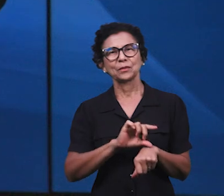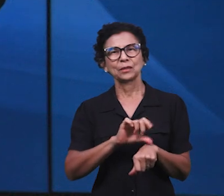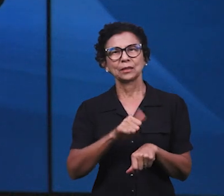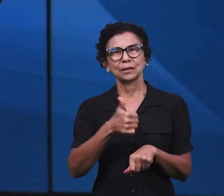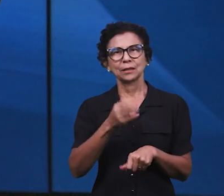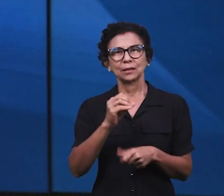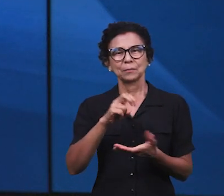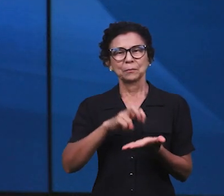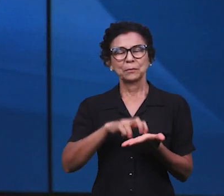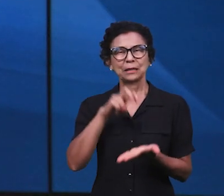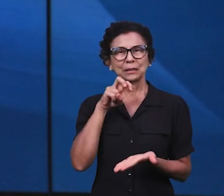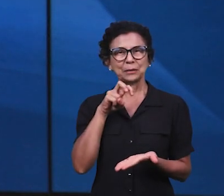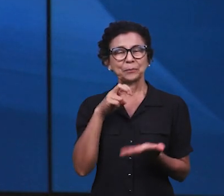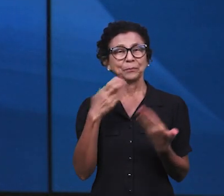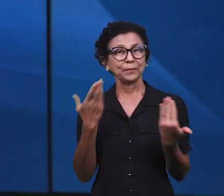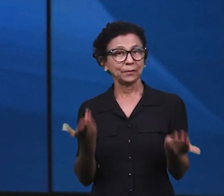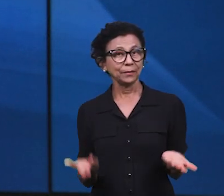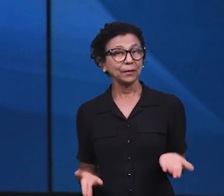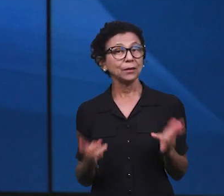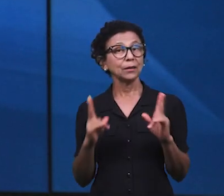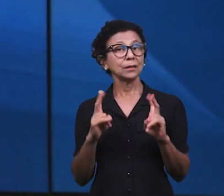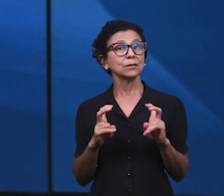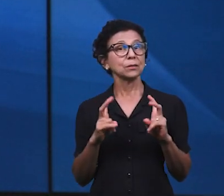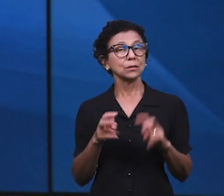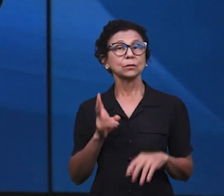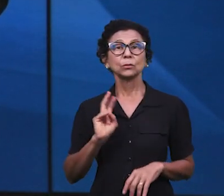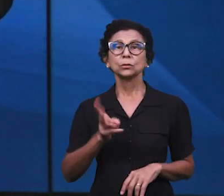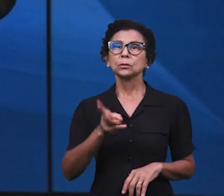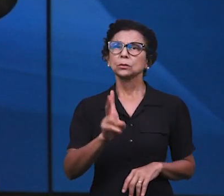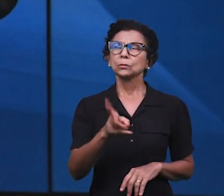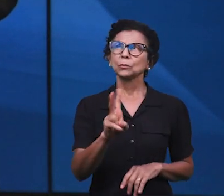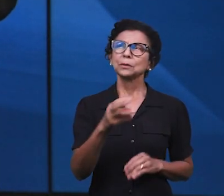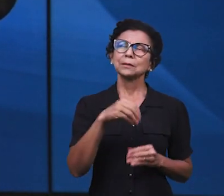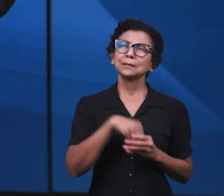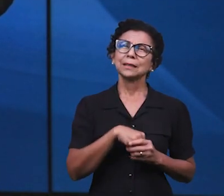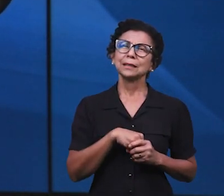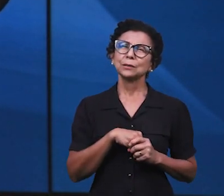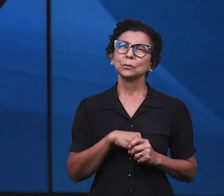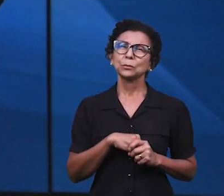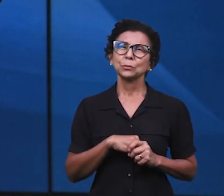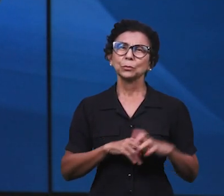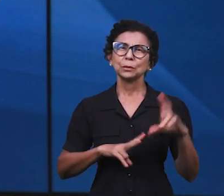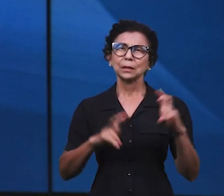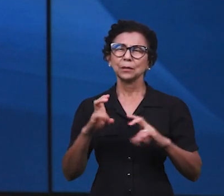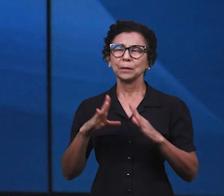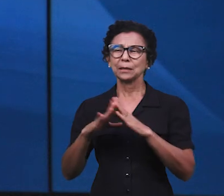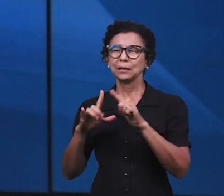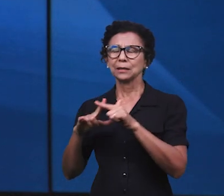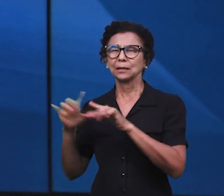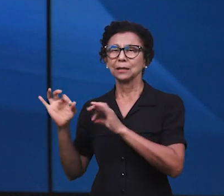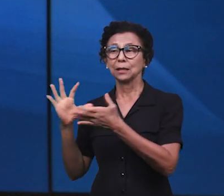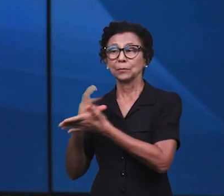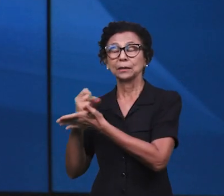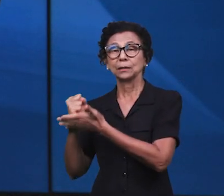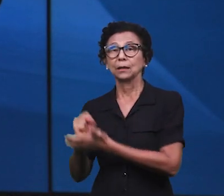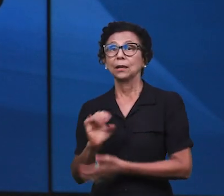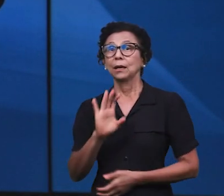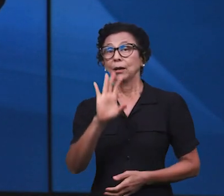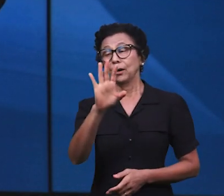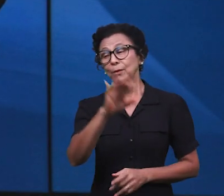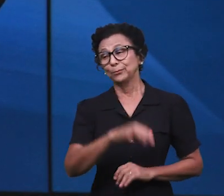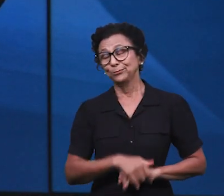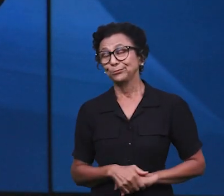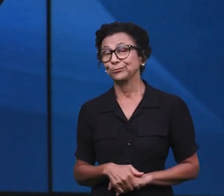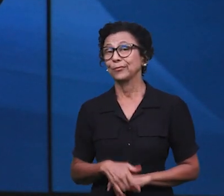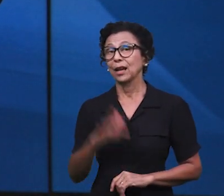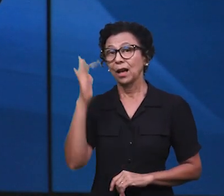manhã. Muito bem, o nosso assunto, nós continuamos ainda dentro daquele tema do preparo da igreja para o arrebatamento. E olha, eu acho que